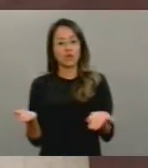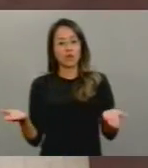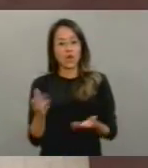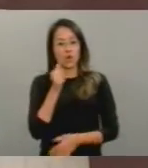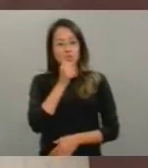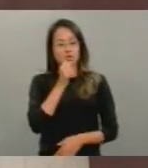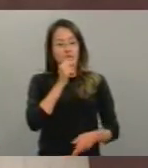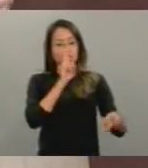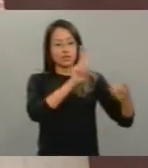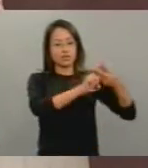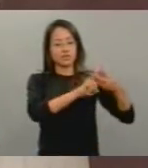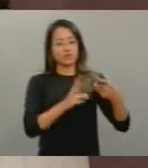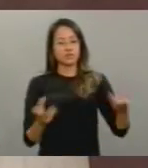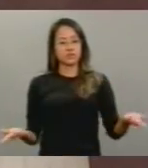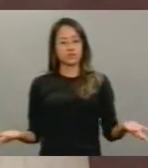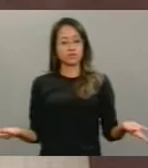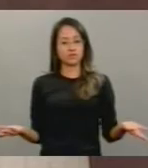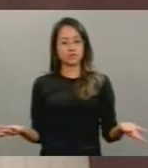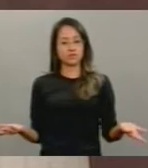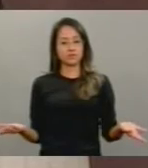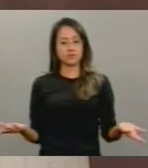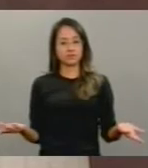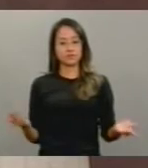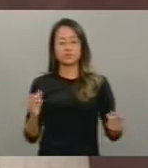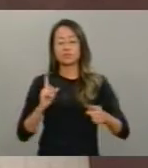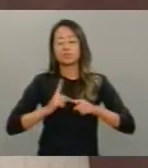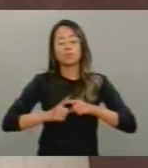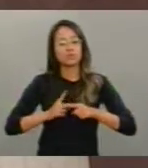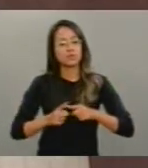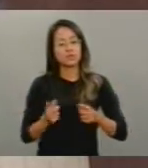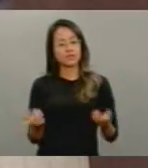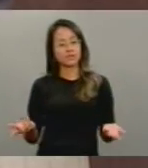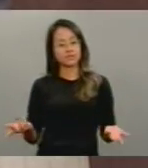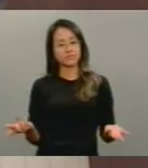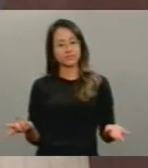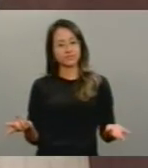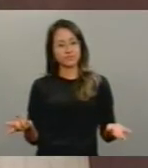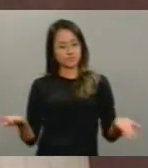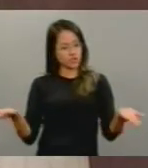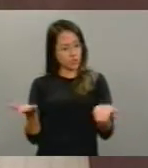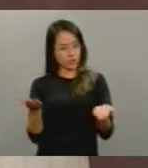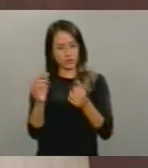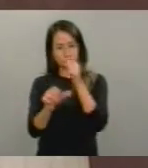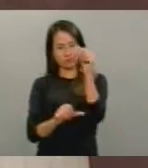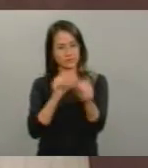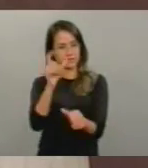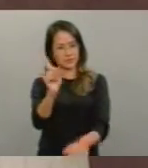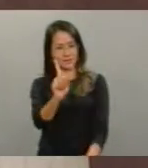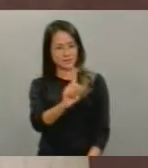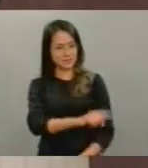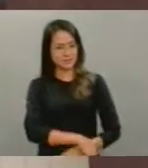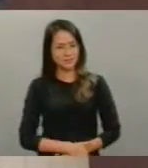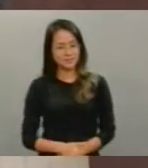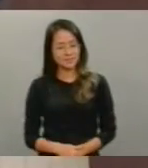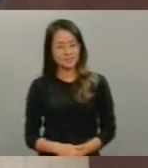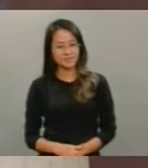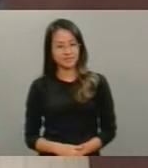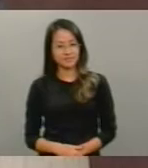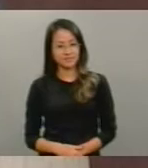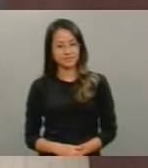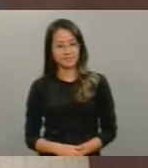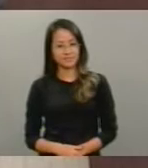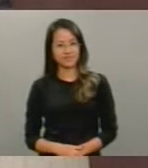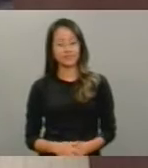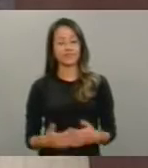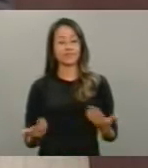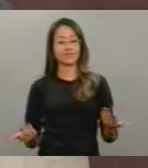presídios, quando ousam afirmar a sua humanidade e a sua condição de sujeitos do seu tempo histórico. O